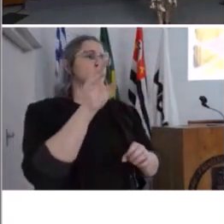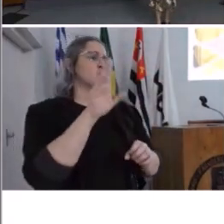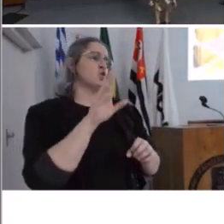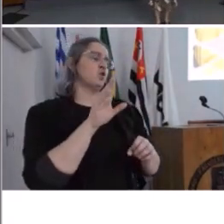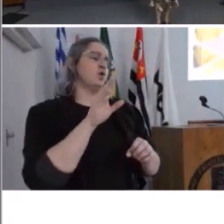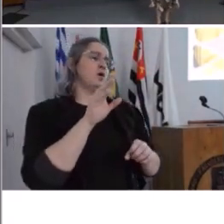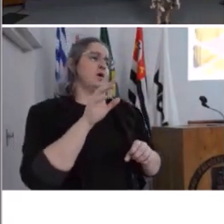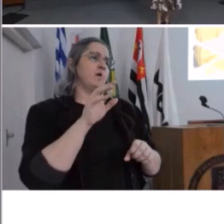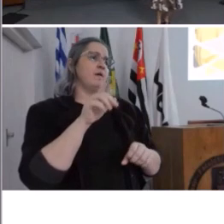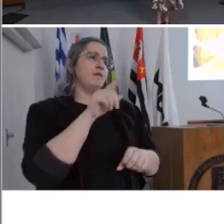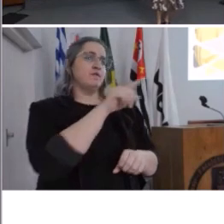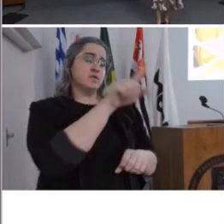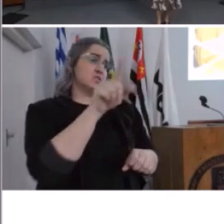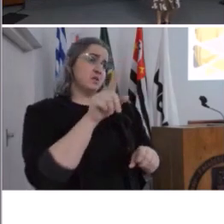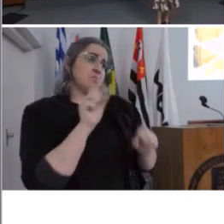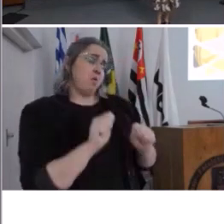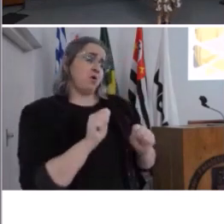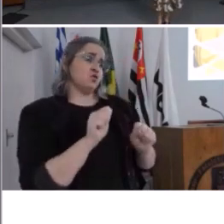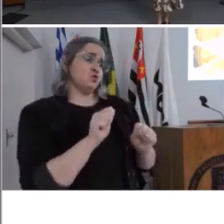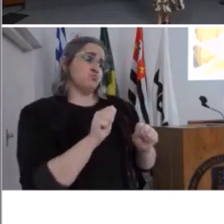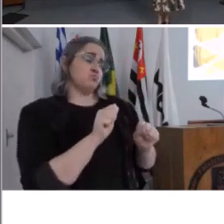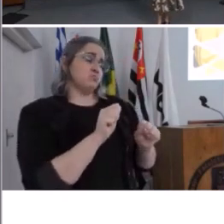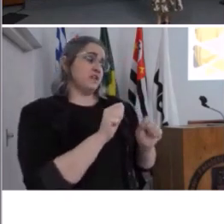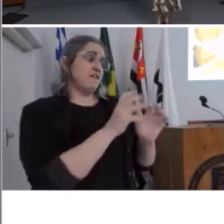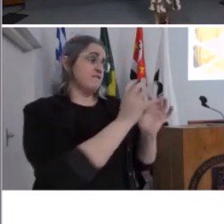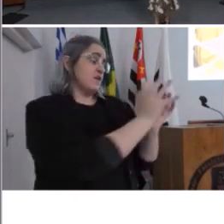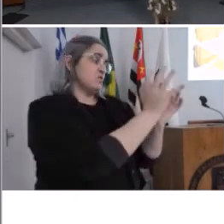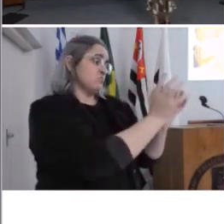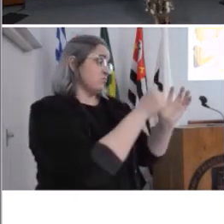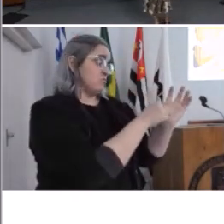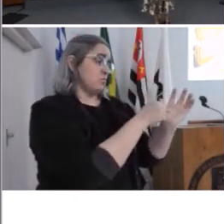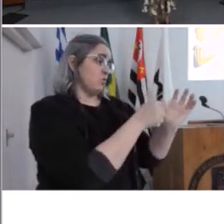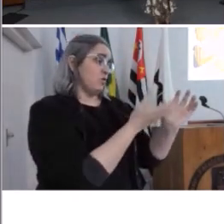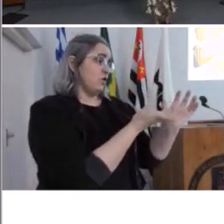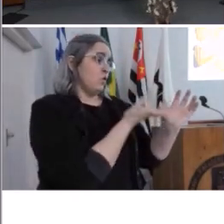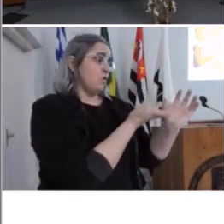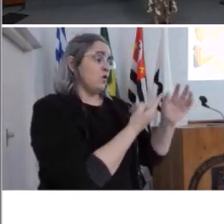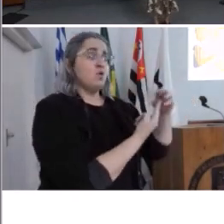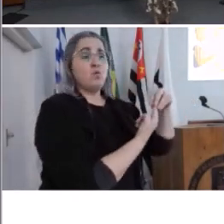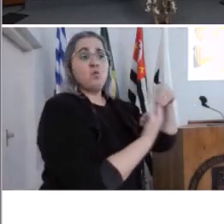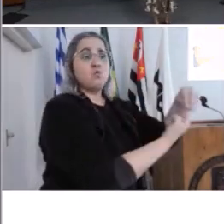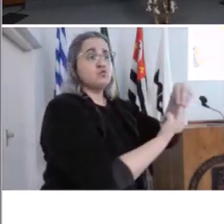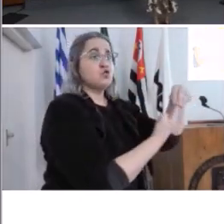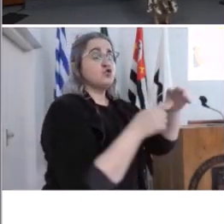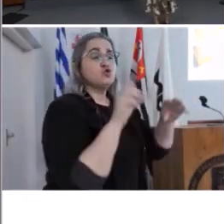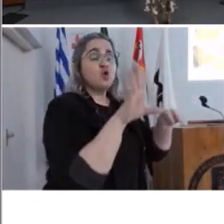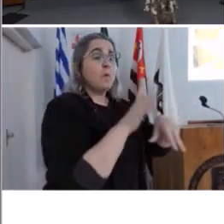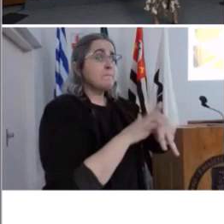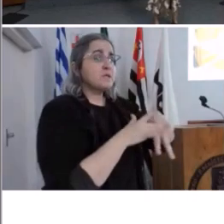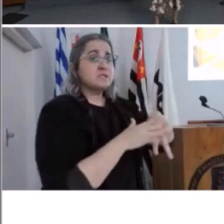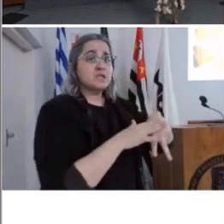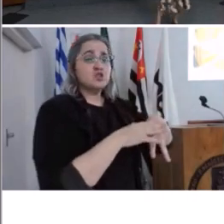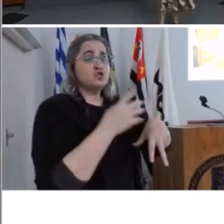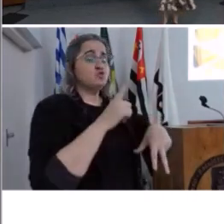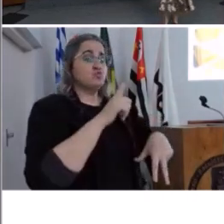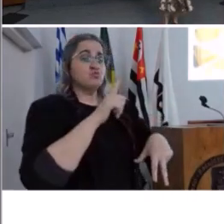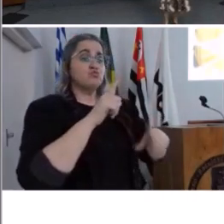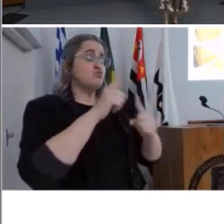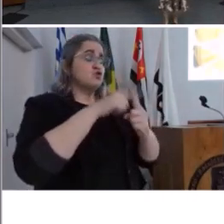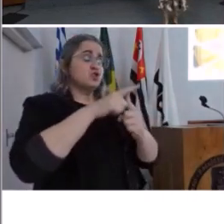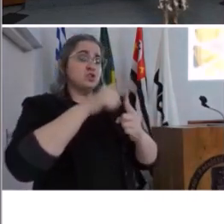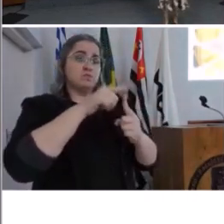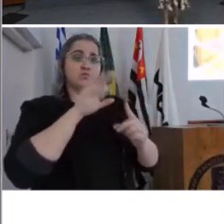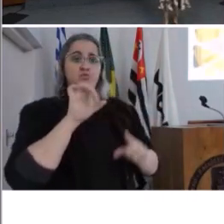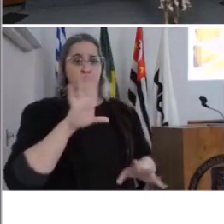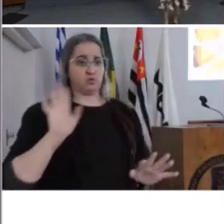de todos os grupos, gente. Depende de você se tem uma afinidade para um grupo único, de um perfil de paciente. Ótimo,